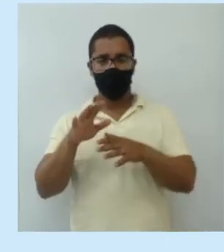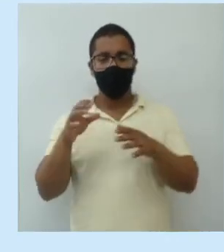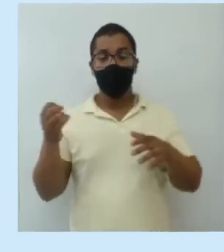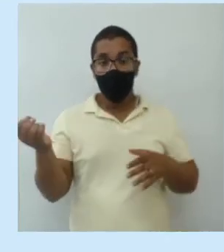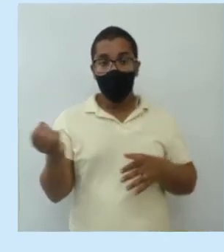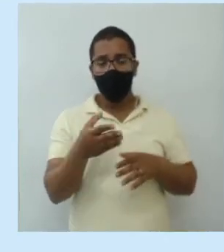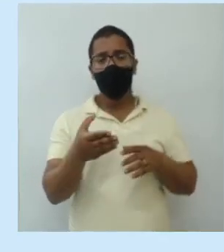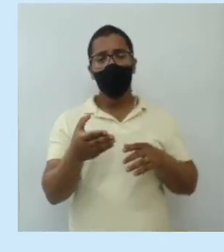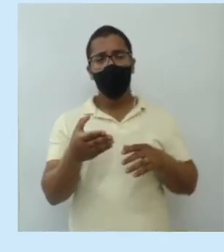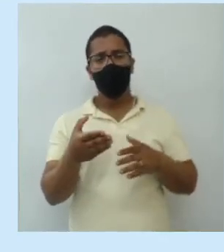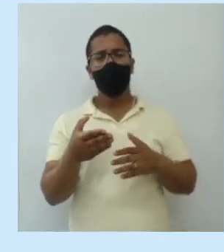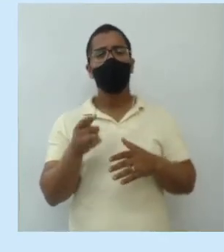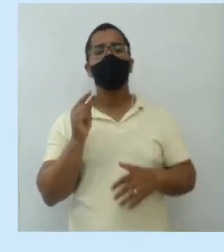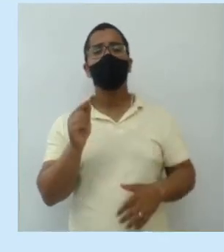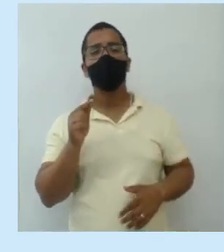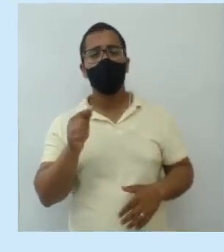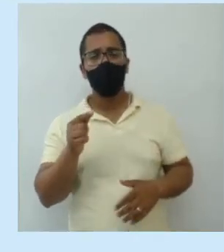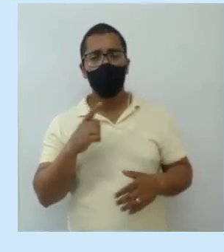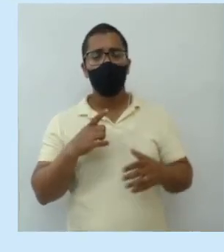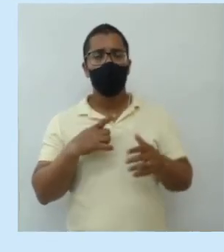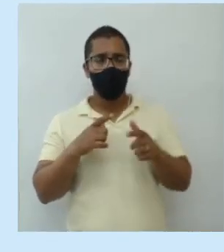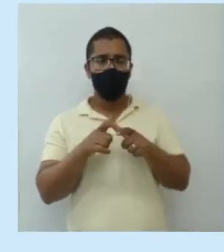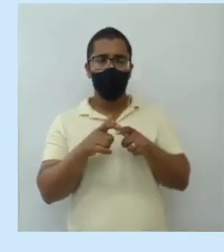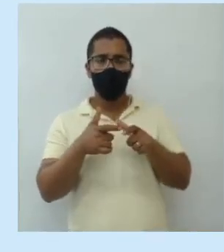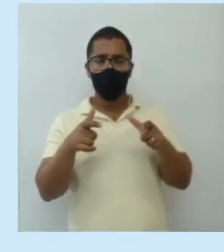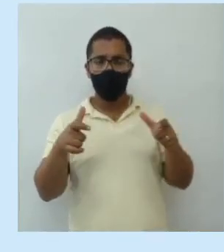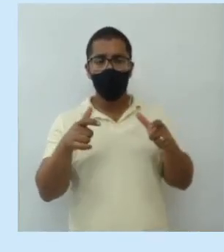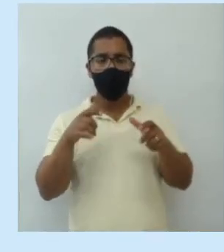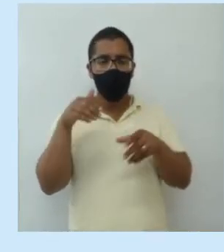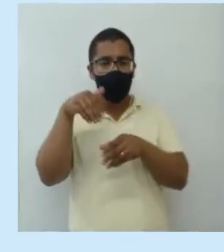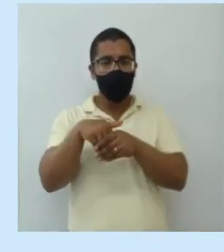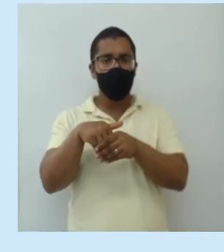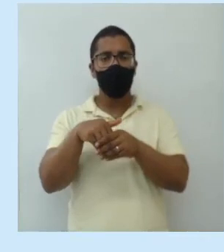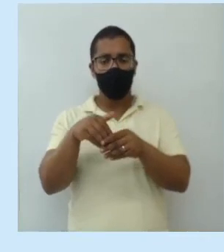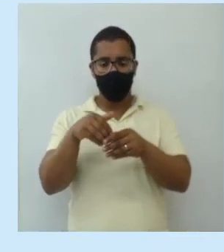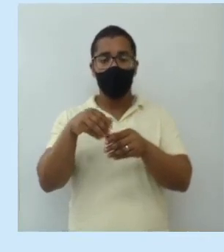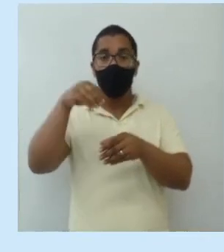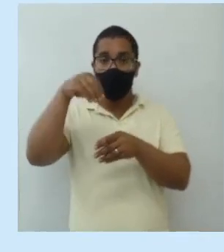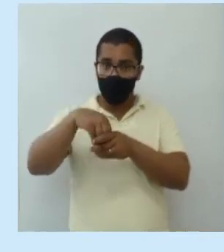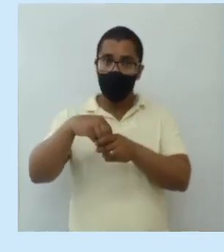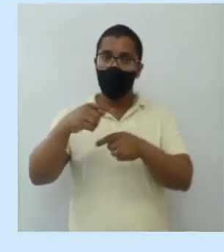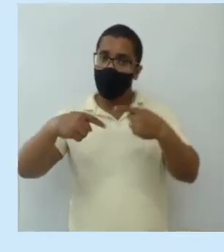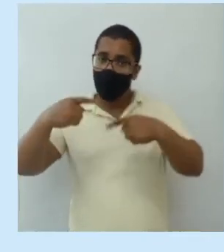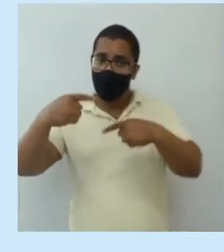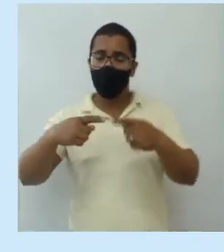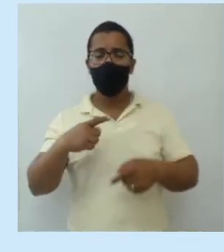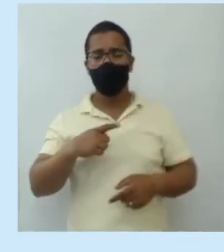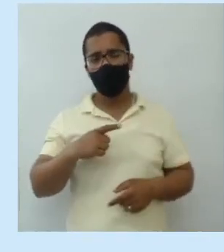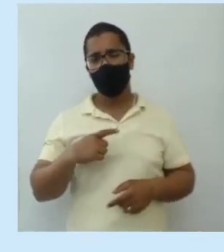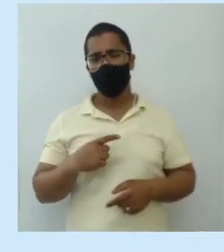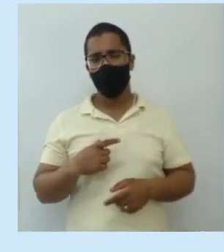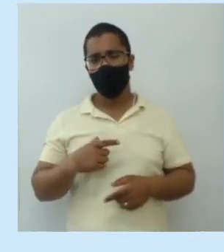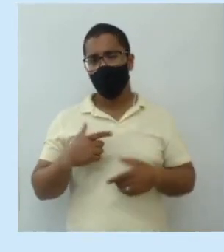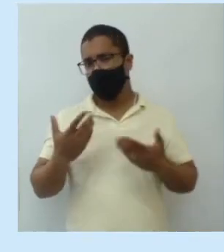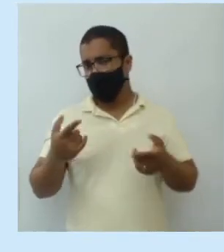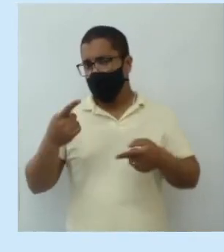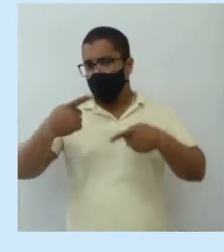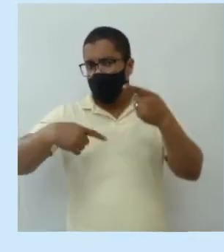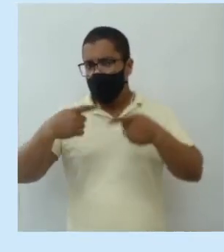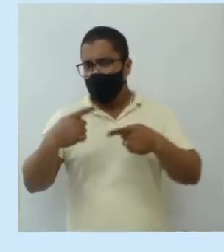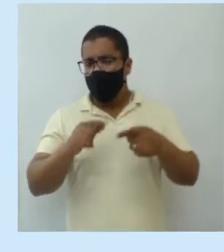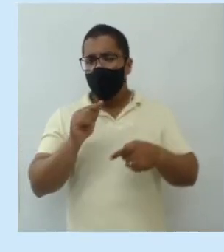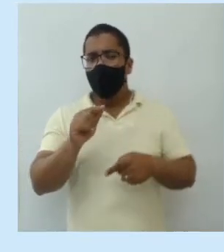movimentos sociais, eles vão crescendo dentro do cenário político. Então, o centro da luta política, ela passa a